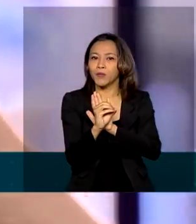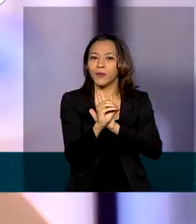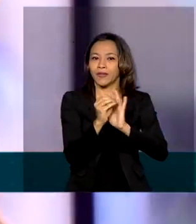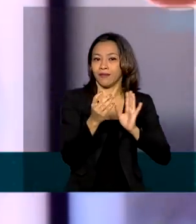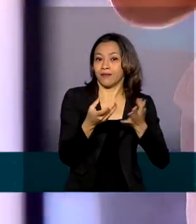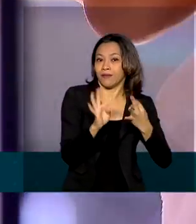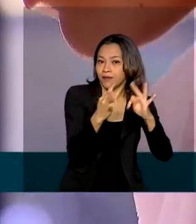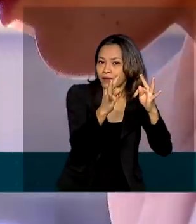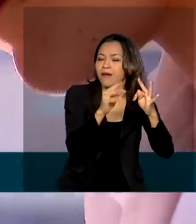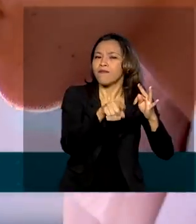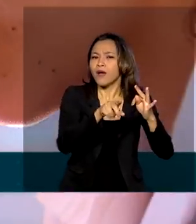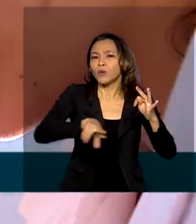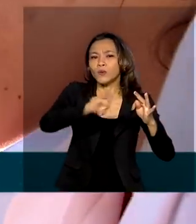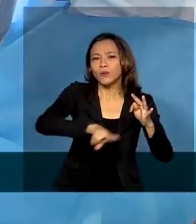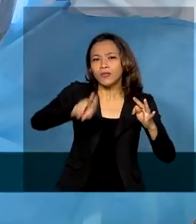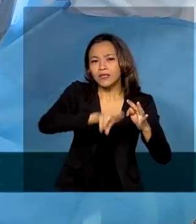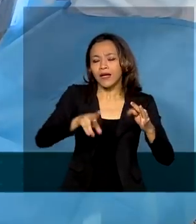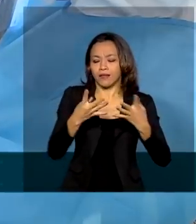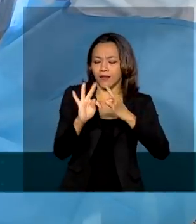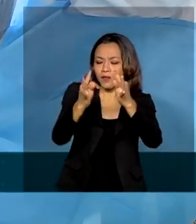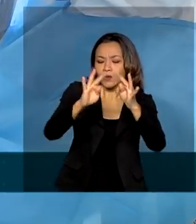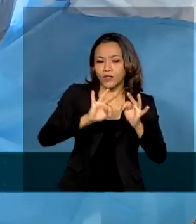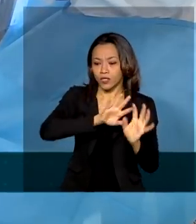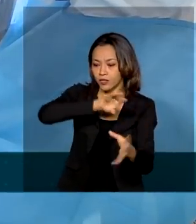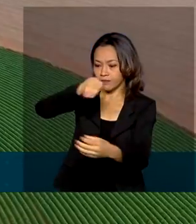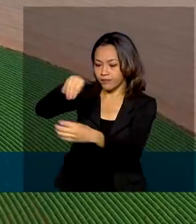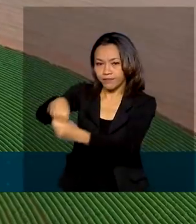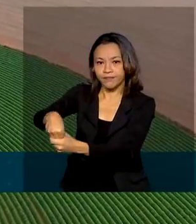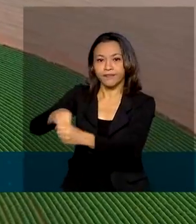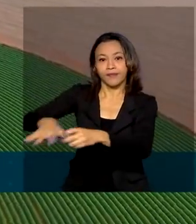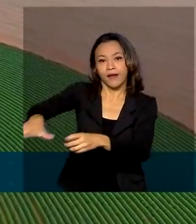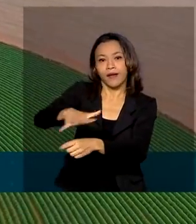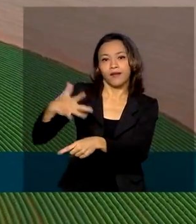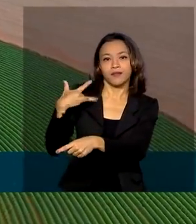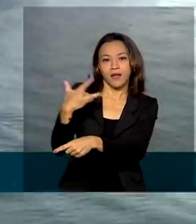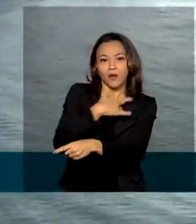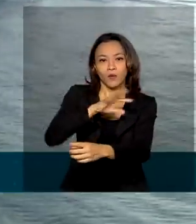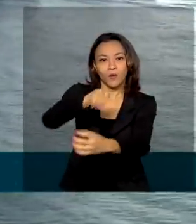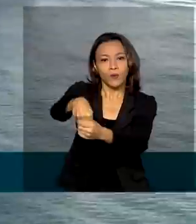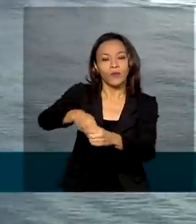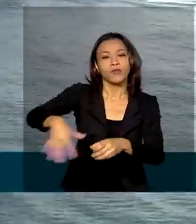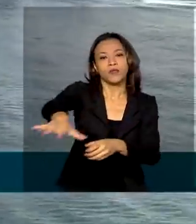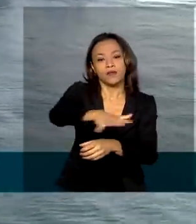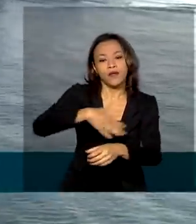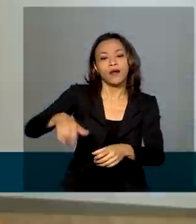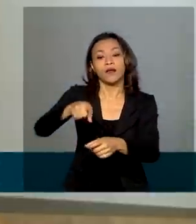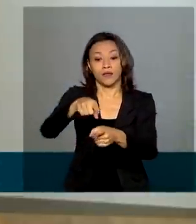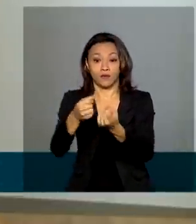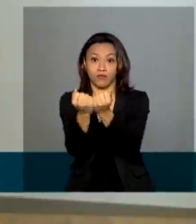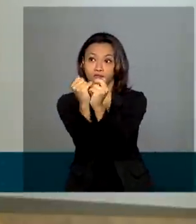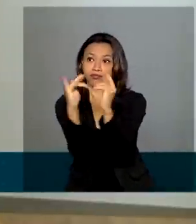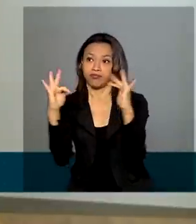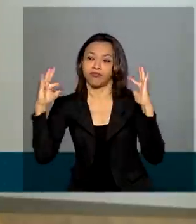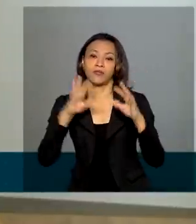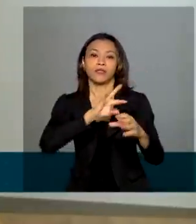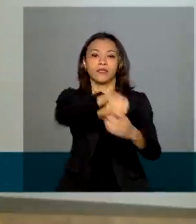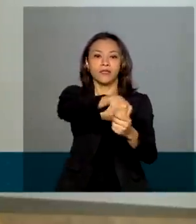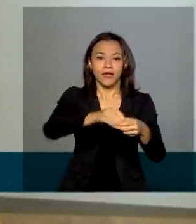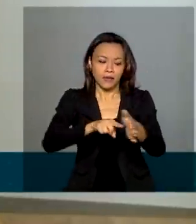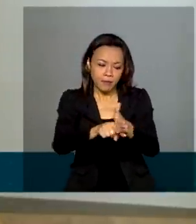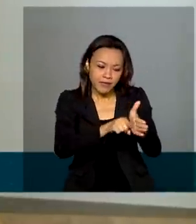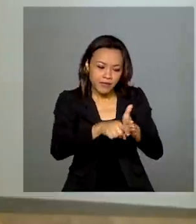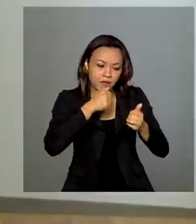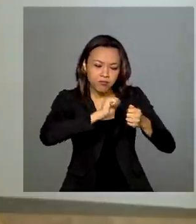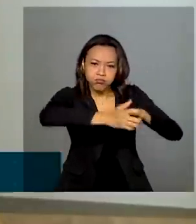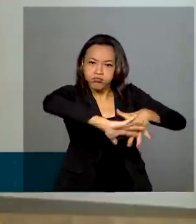Vai priorizar o uso de biotecnologia em áreas como saúde indústria meio ambiente e pesquisa Marinha através da